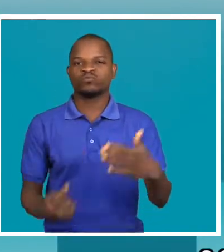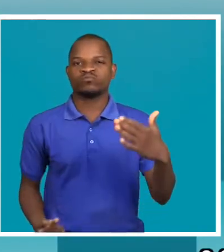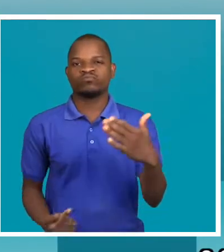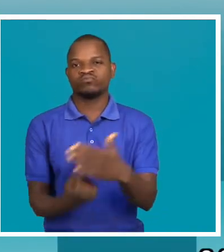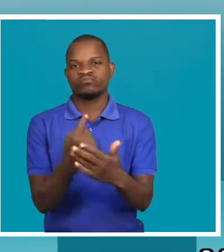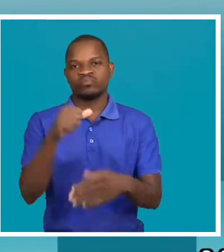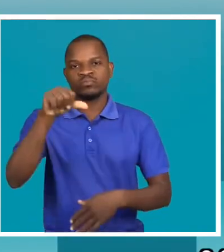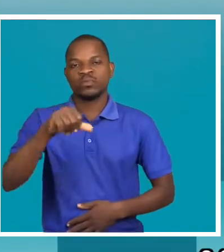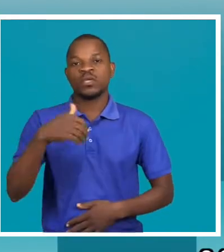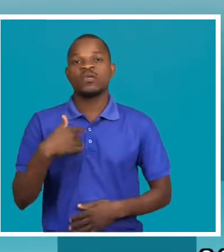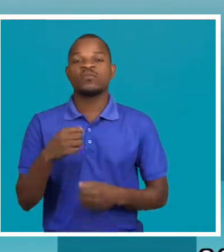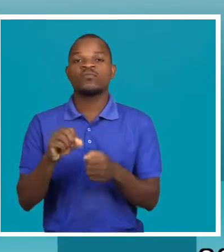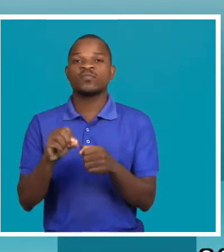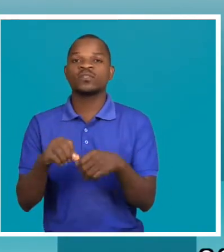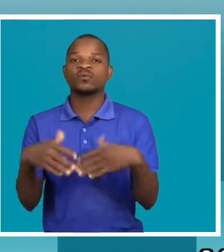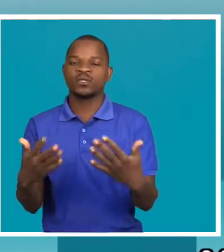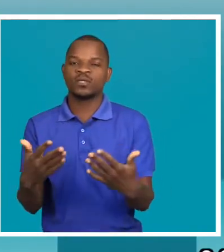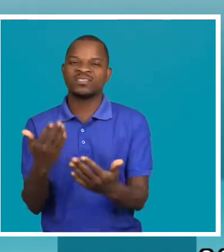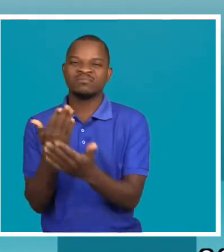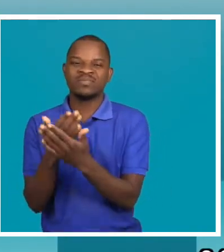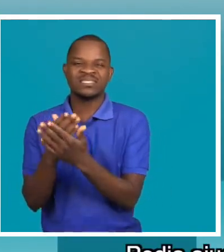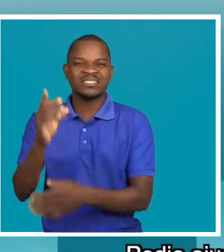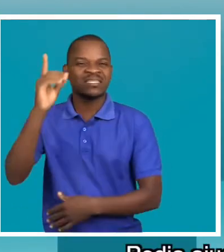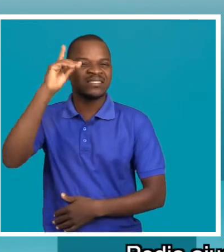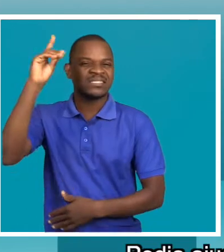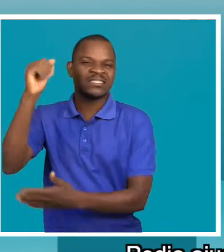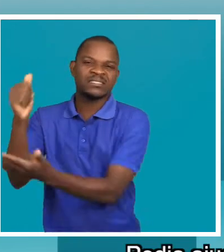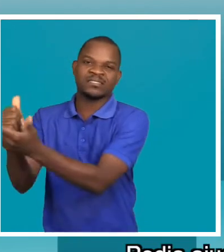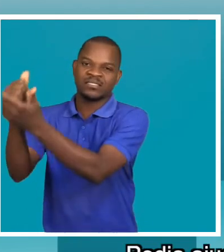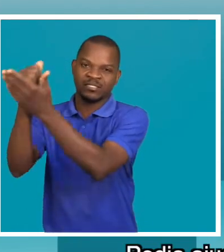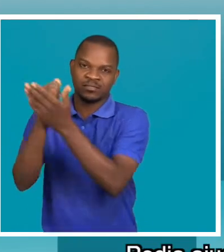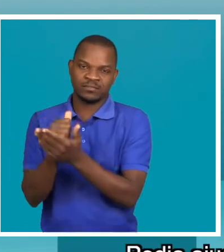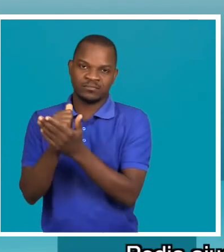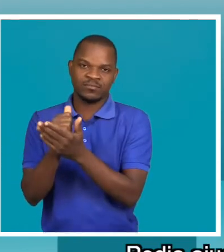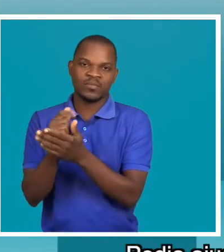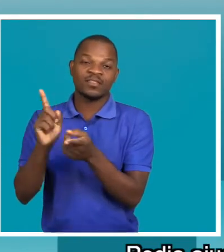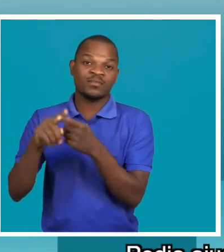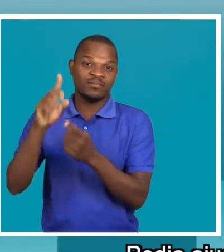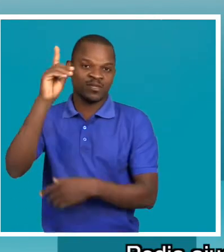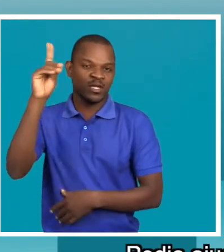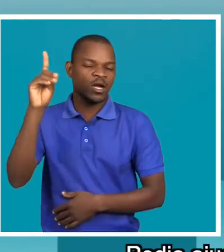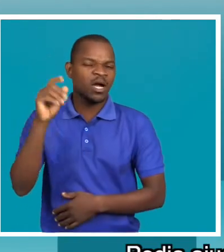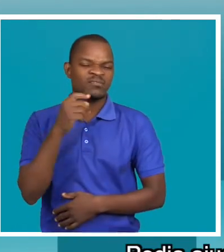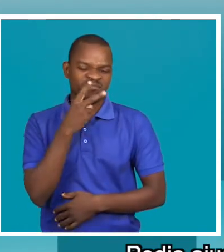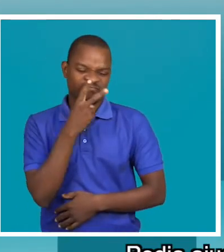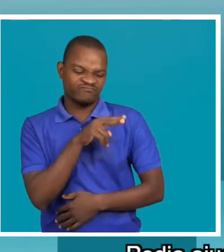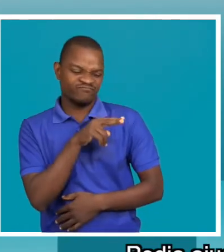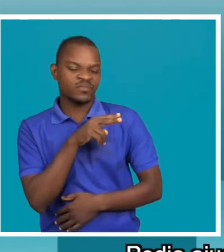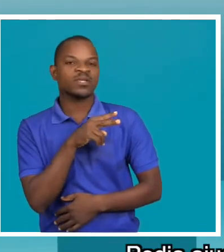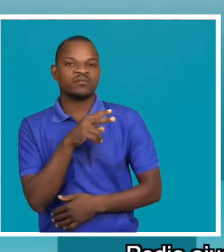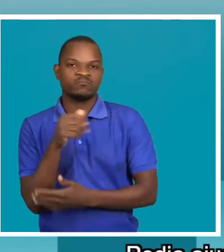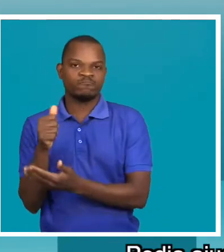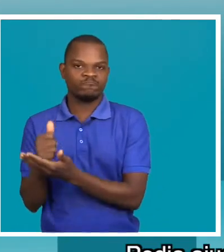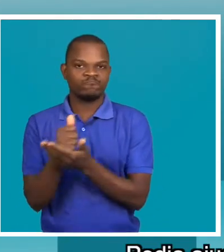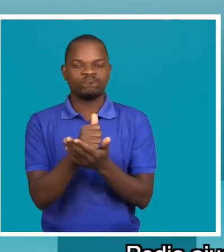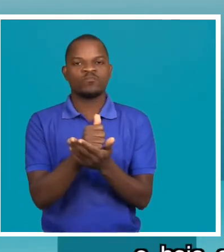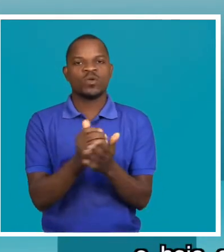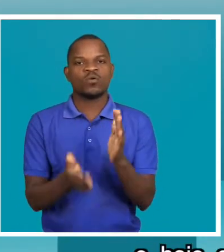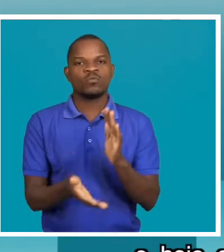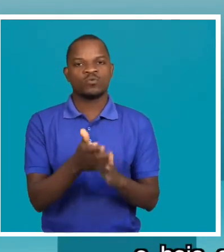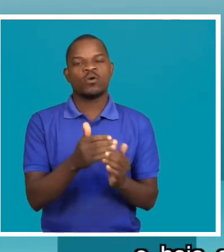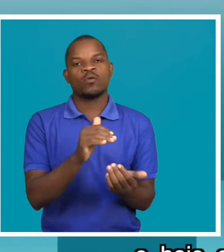detar. Depois, o que eu vou fazer? Deus me ajuda. E acho que Deus também me moveu. quero até